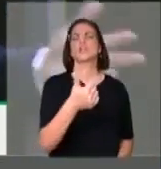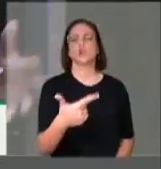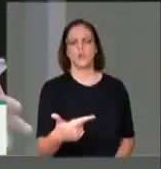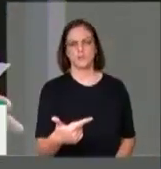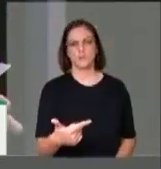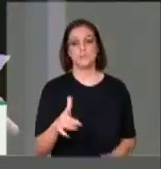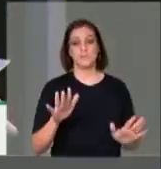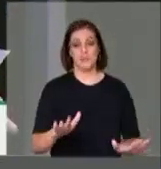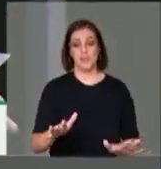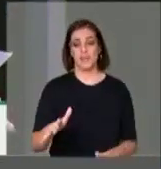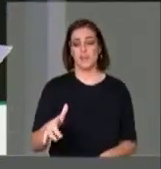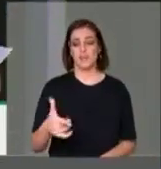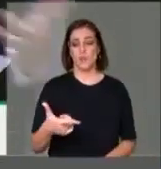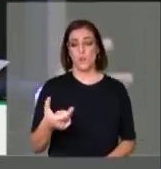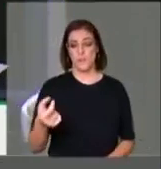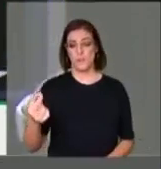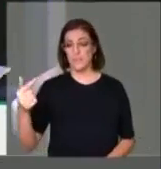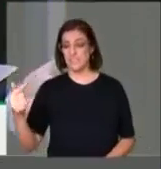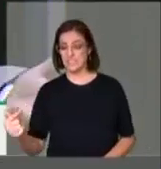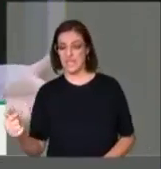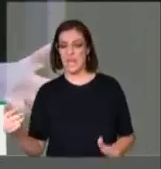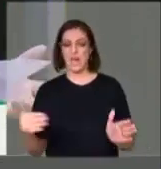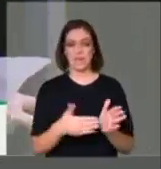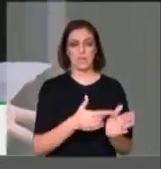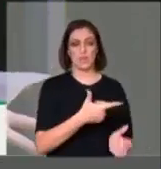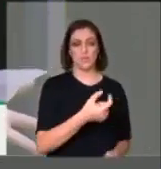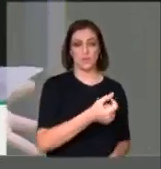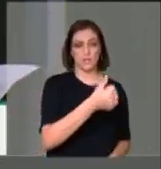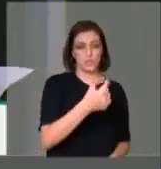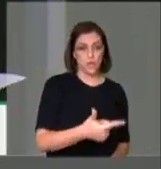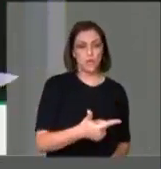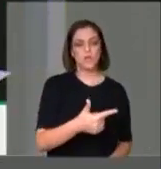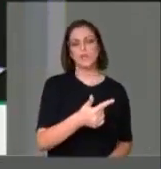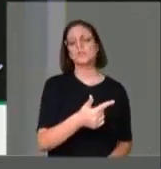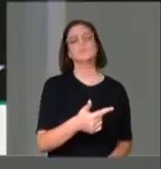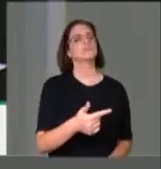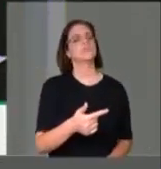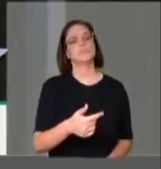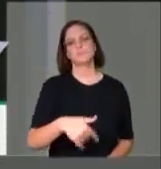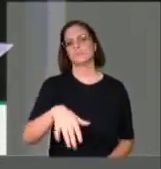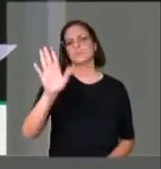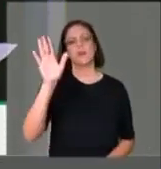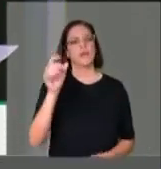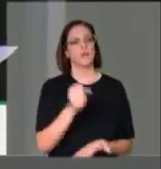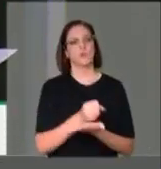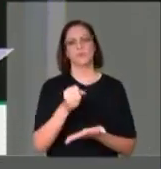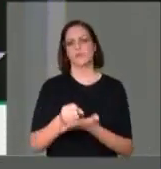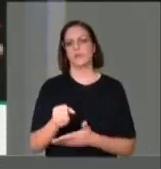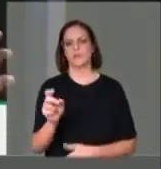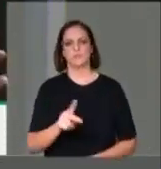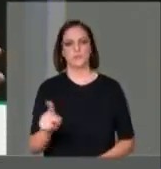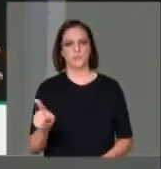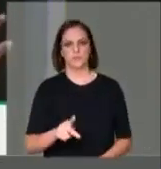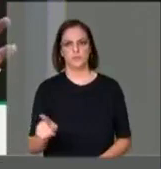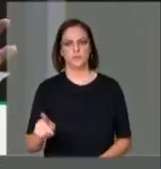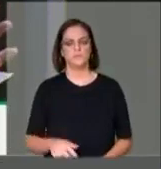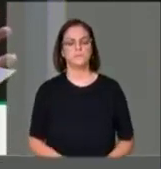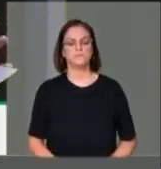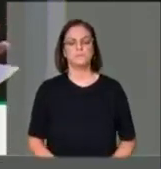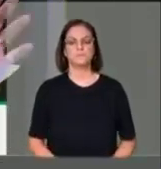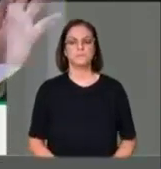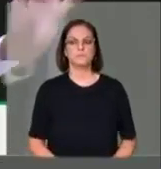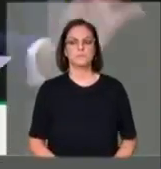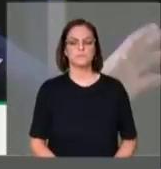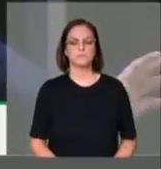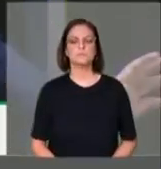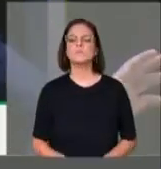Entre 2007 e 2012, mais de 14.800 docentes contratados. E com aquele